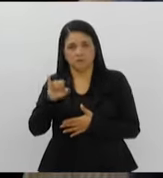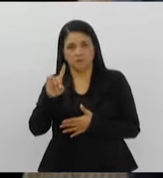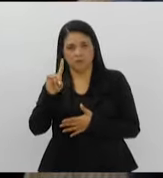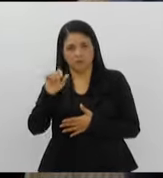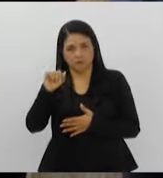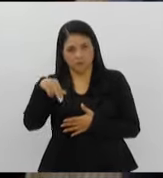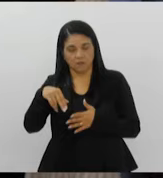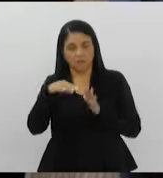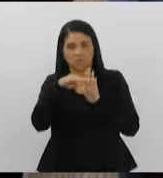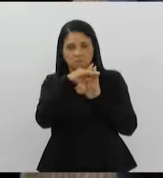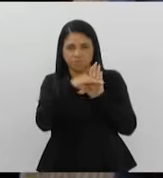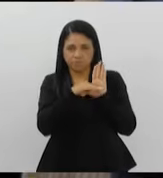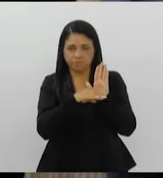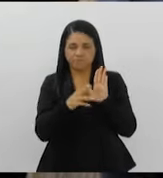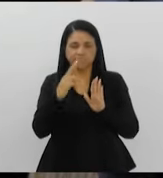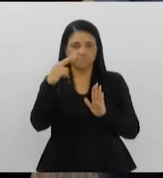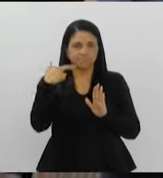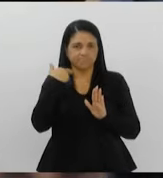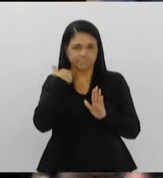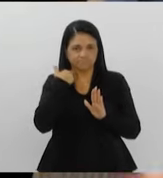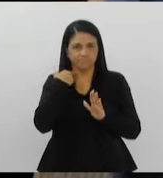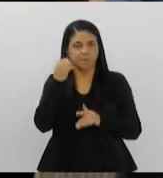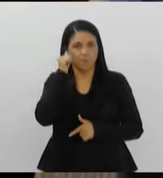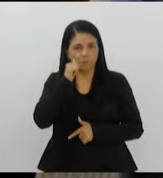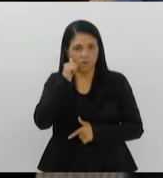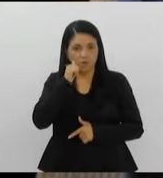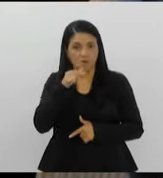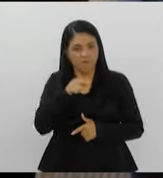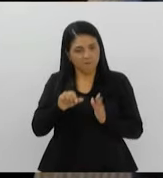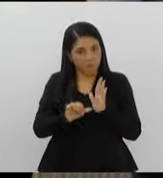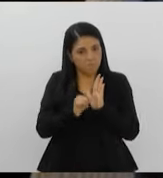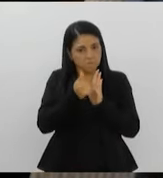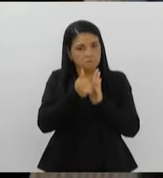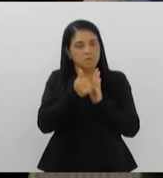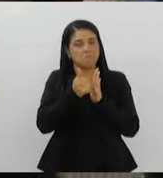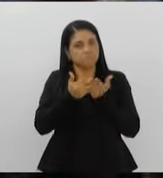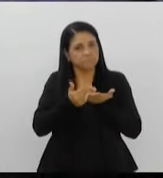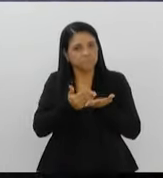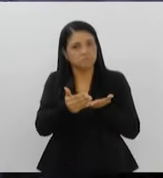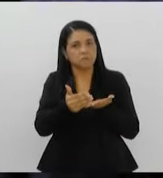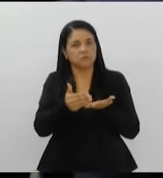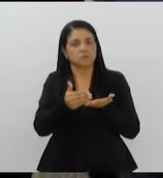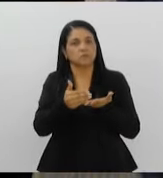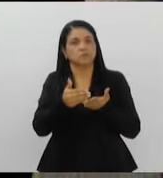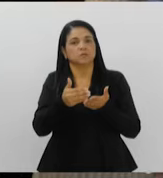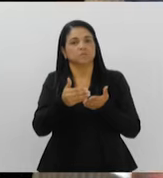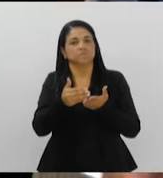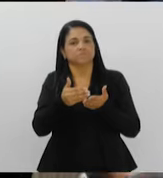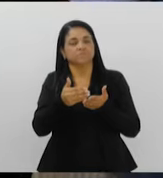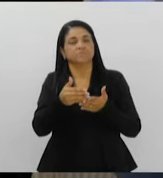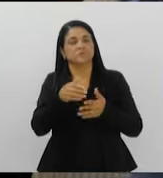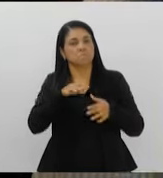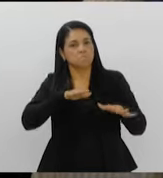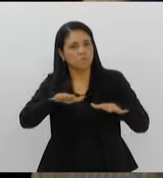pauta da Procuradoria da Mulher, foi de fato a precursora na legislatura anterior. Participamos de muitos movimentos aqui, inclusive o